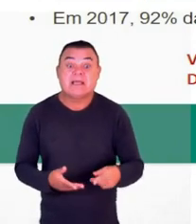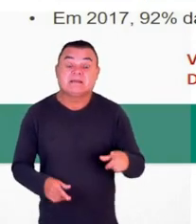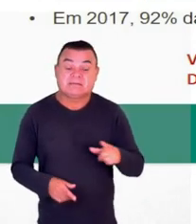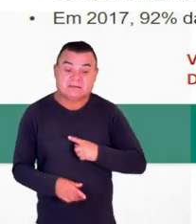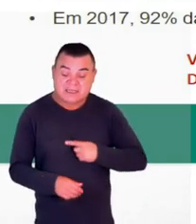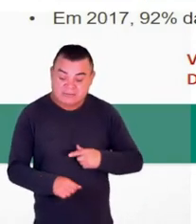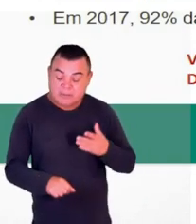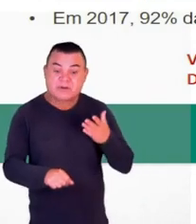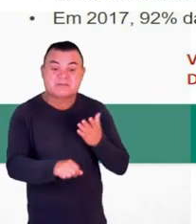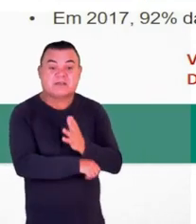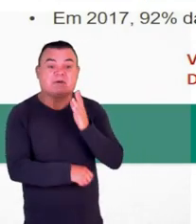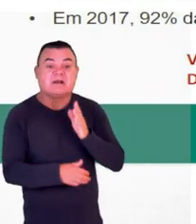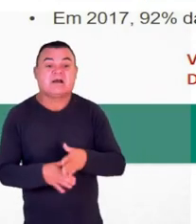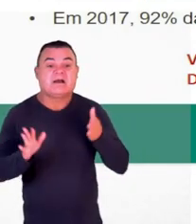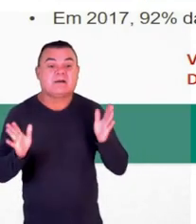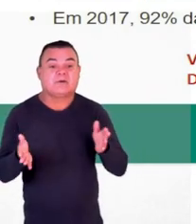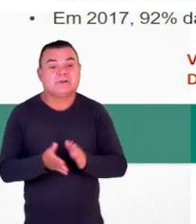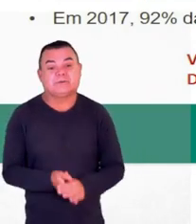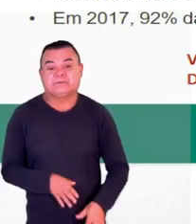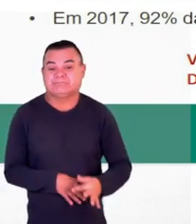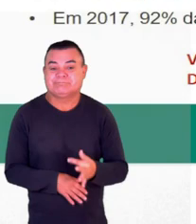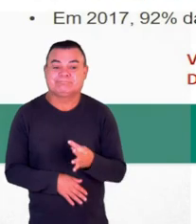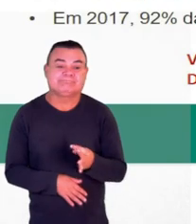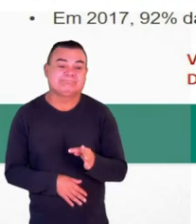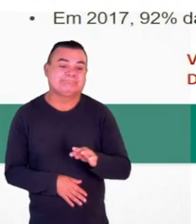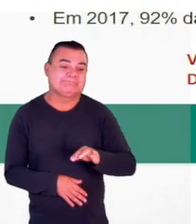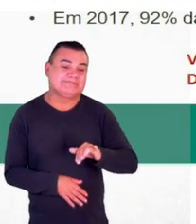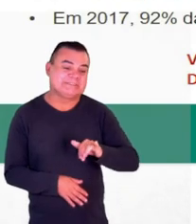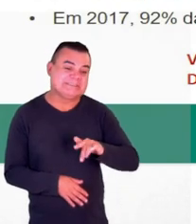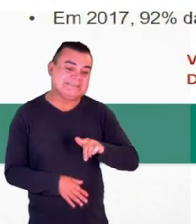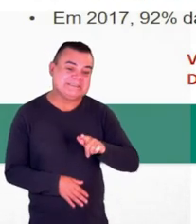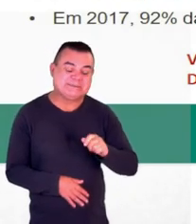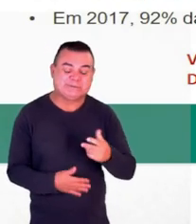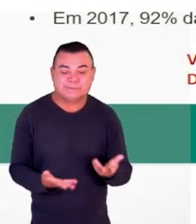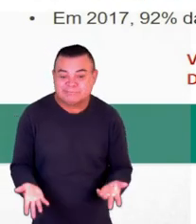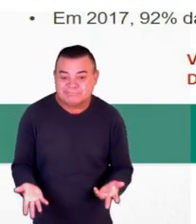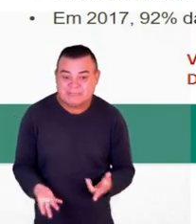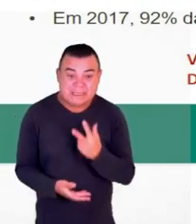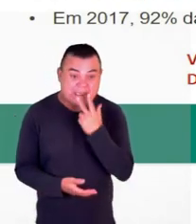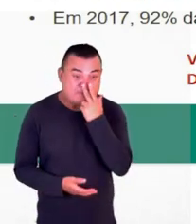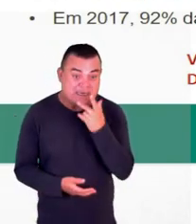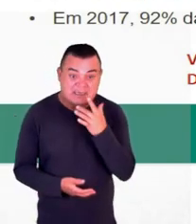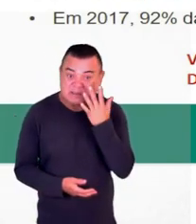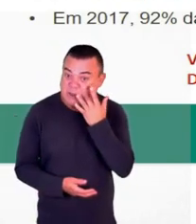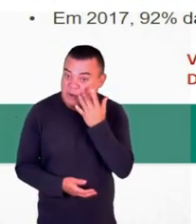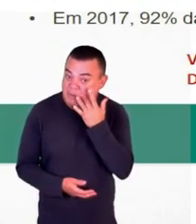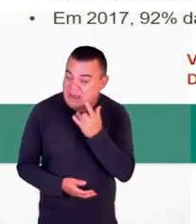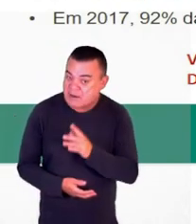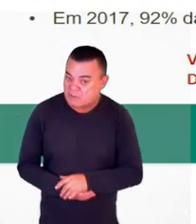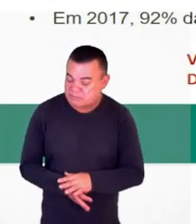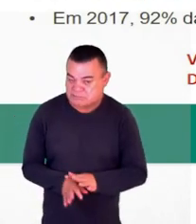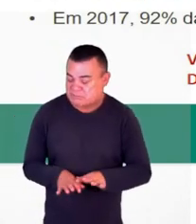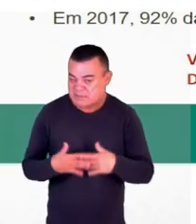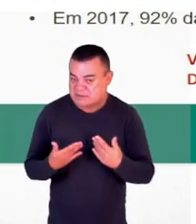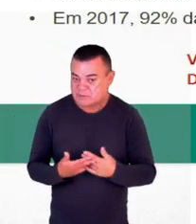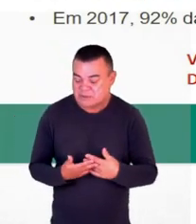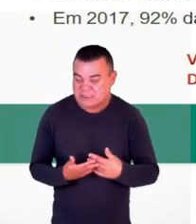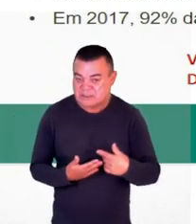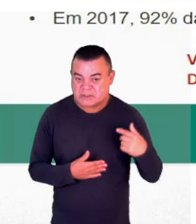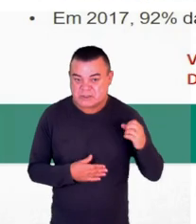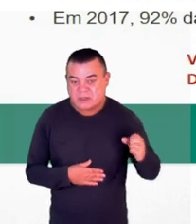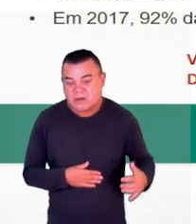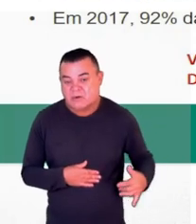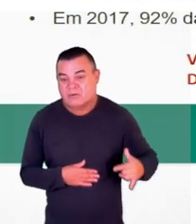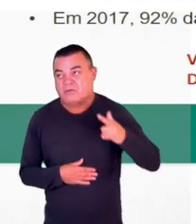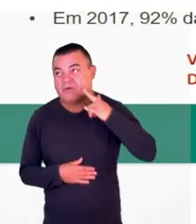transgênico que a gente não tinha ainda no Brasil Isso parece muito normal para quem é daqui mas quando a gente vai sai do Brasil a